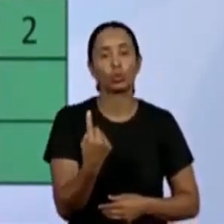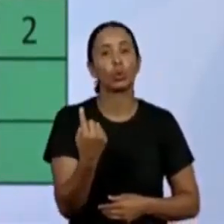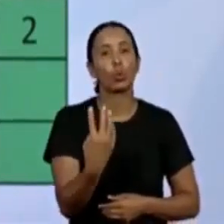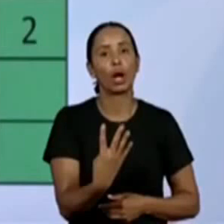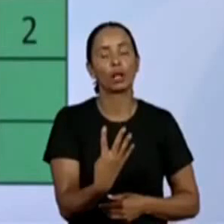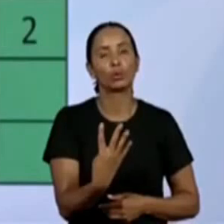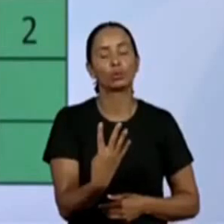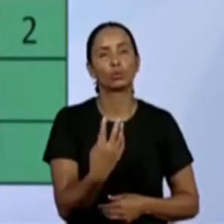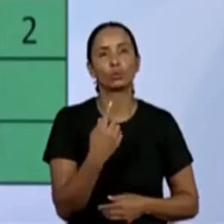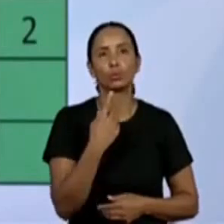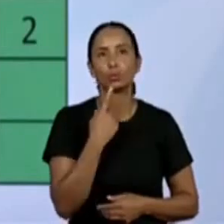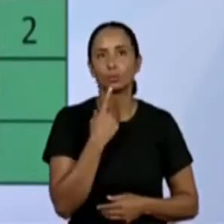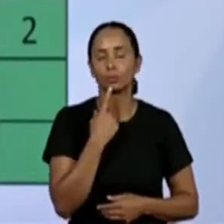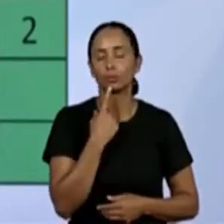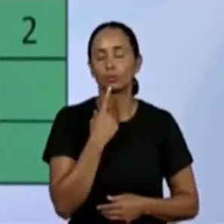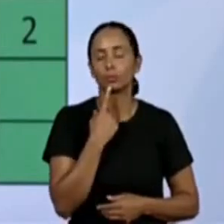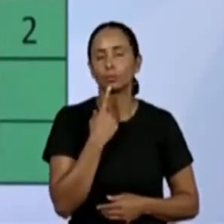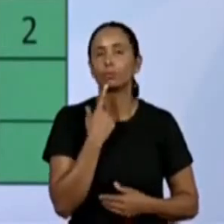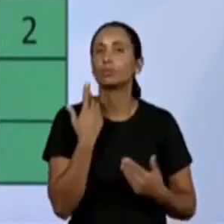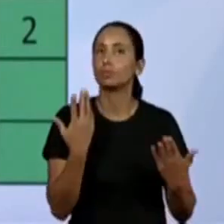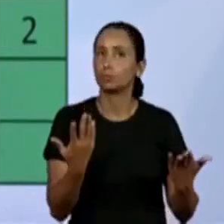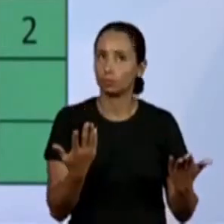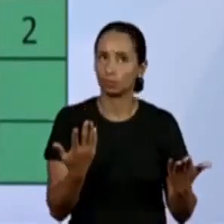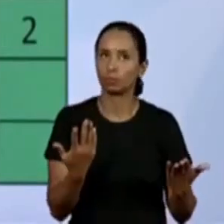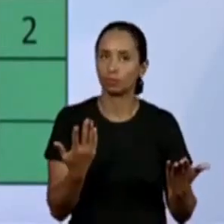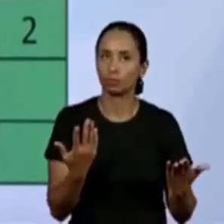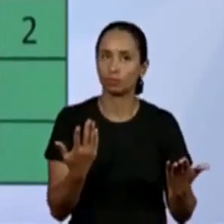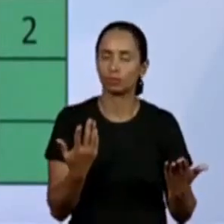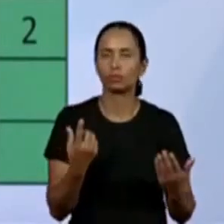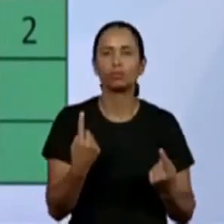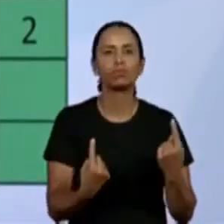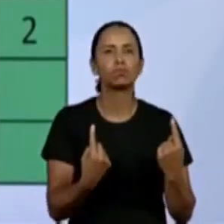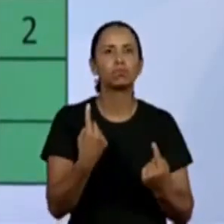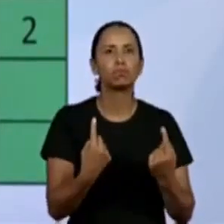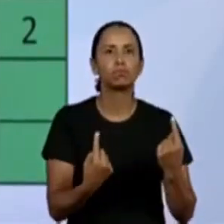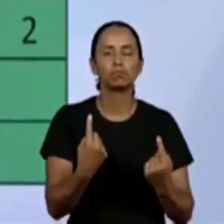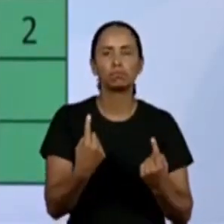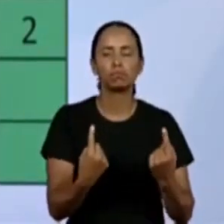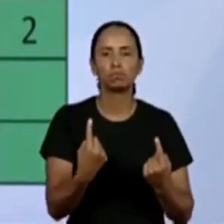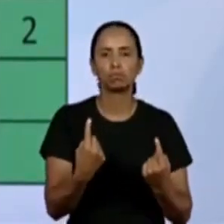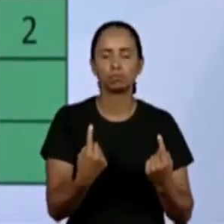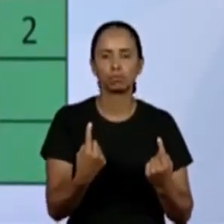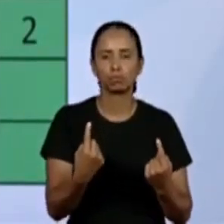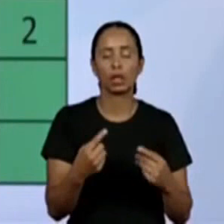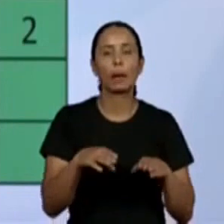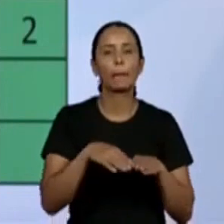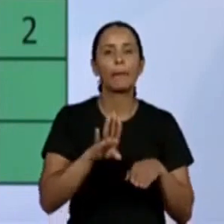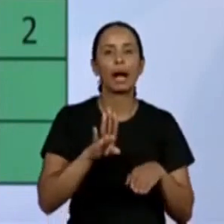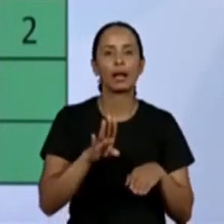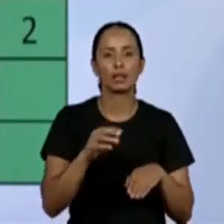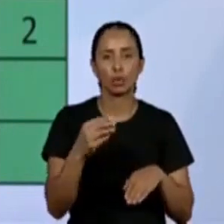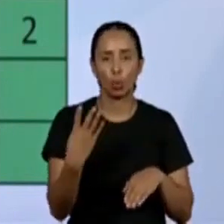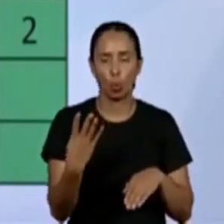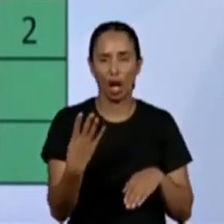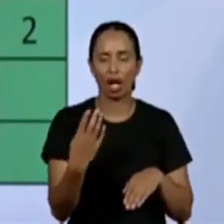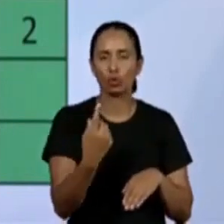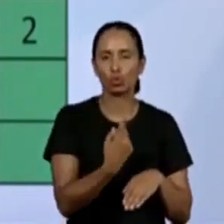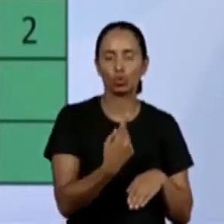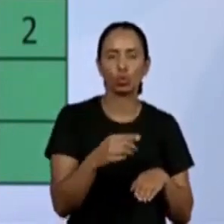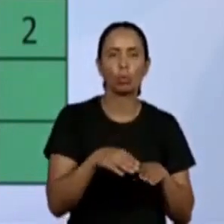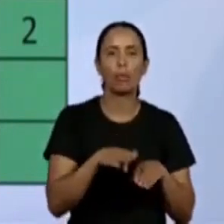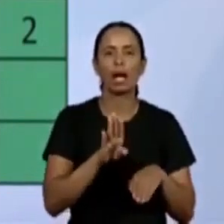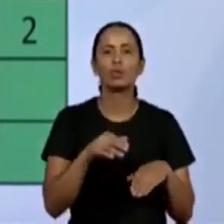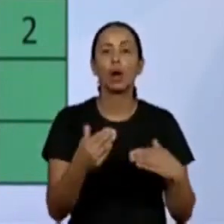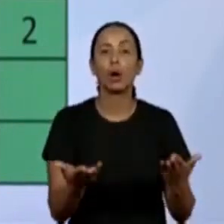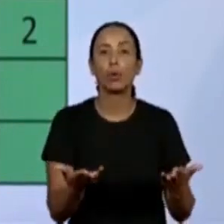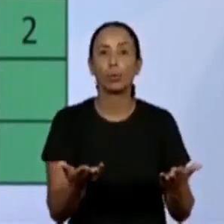4. Ah, então quem que é maior? 1 ou 4? Nesse caso aí é o 4. Se o 4 é o